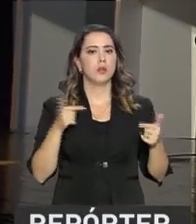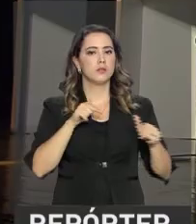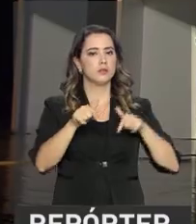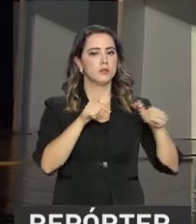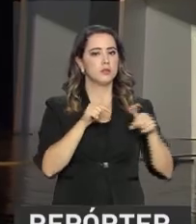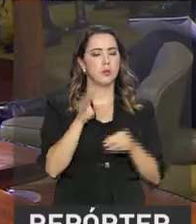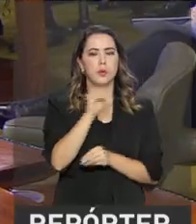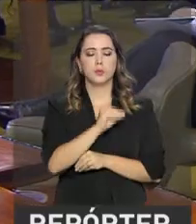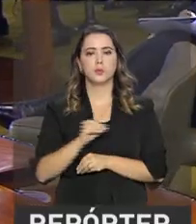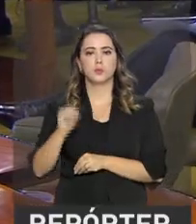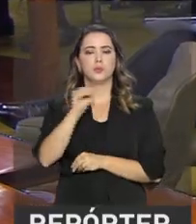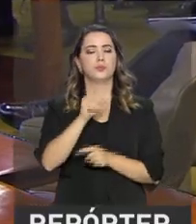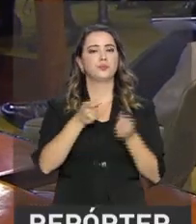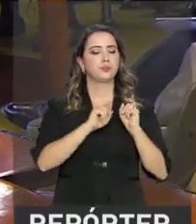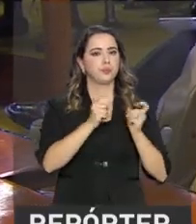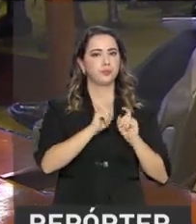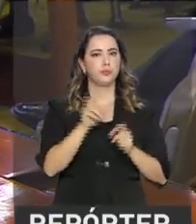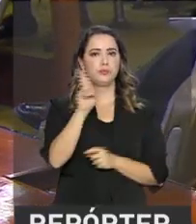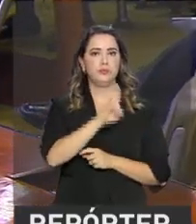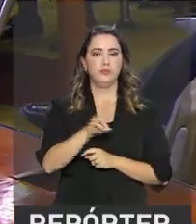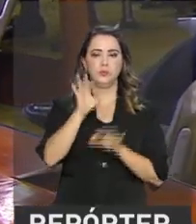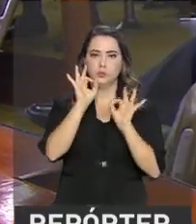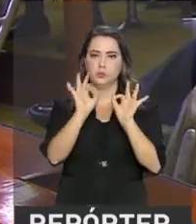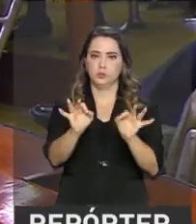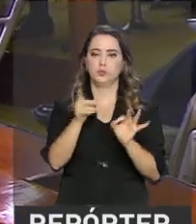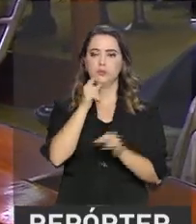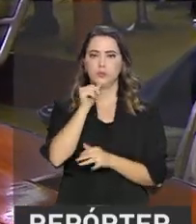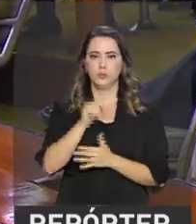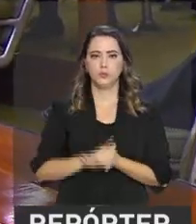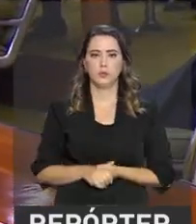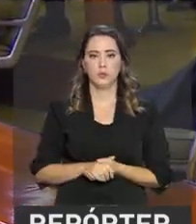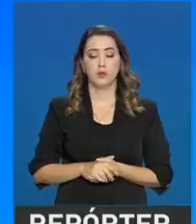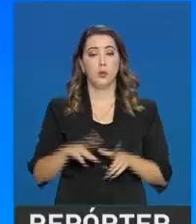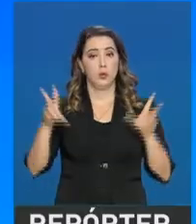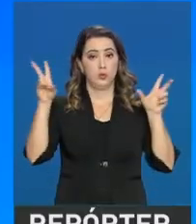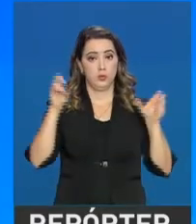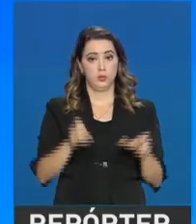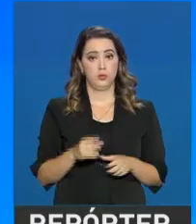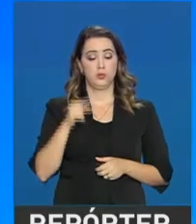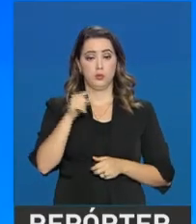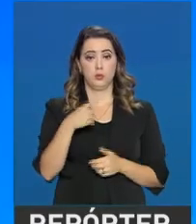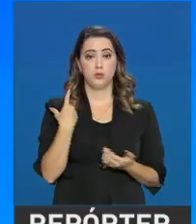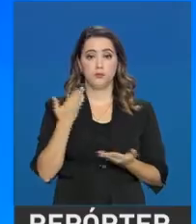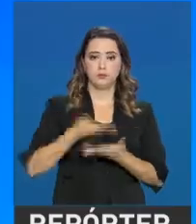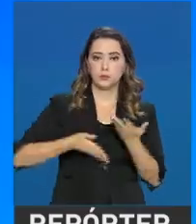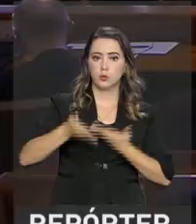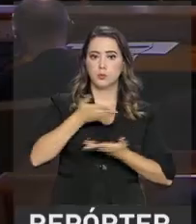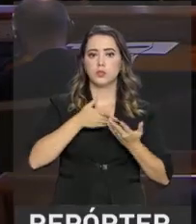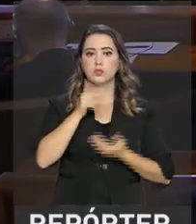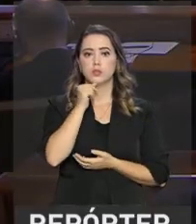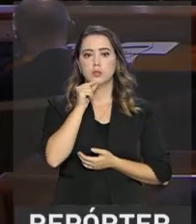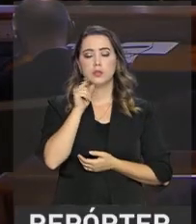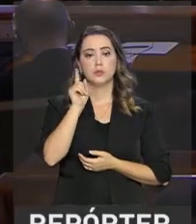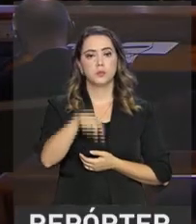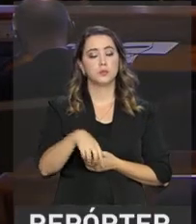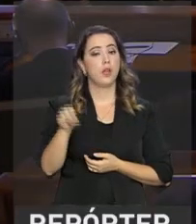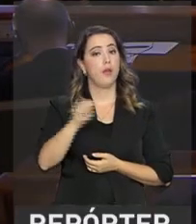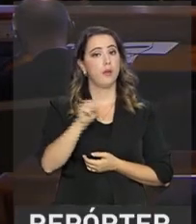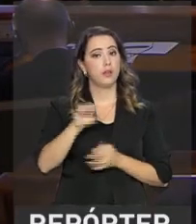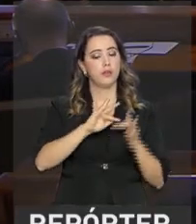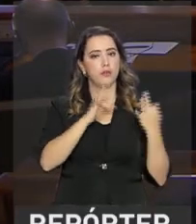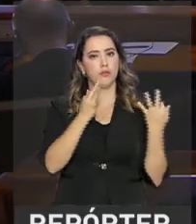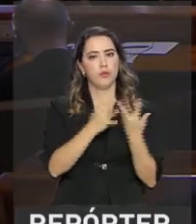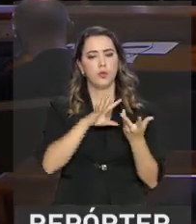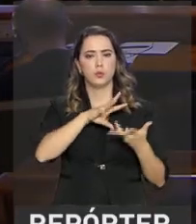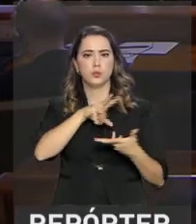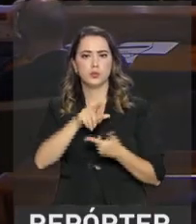conservação gestão e uso eficiente da água o tema é compartilhando água é a oitava edição do